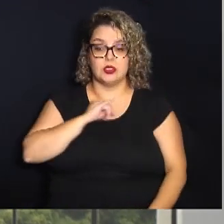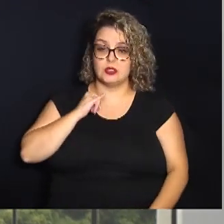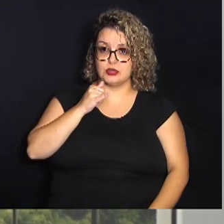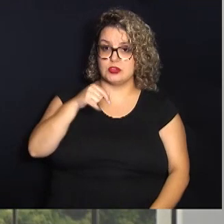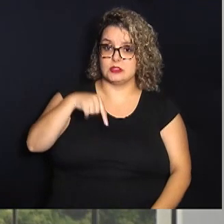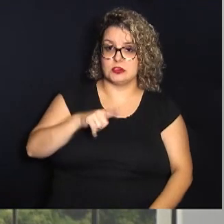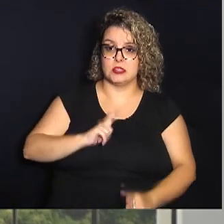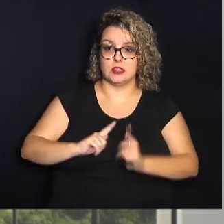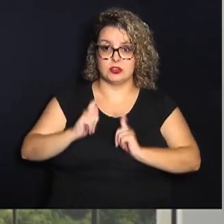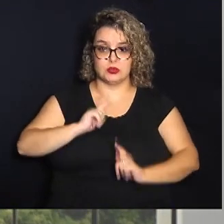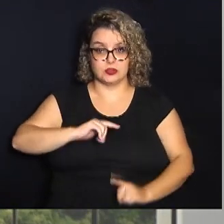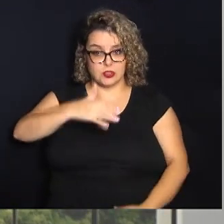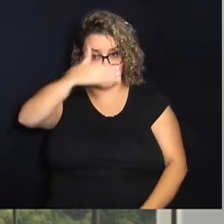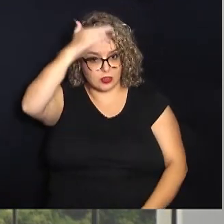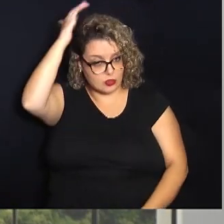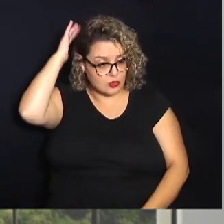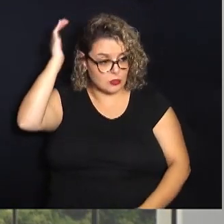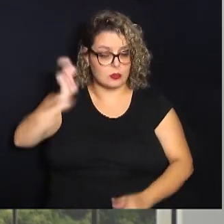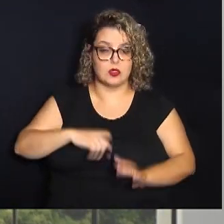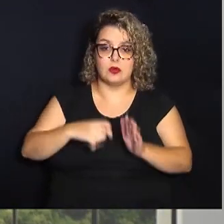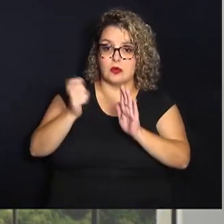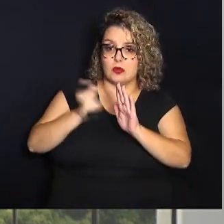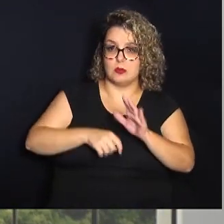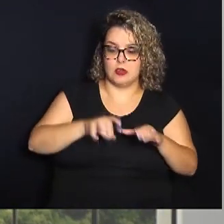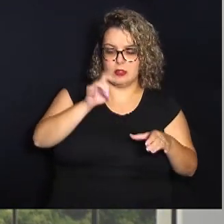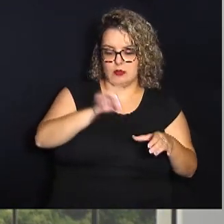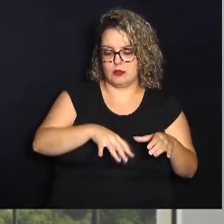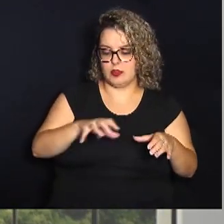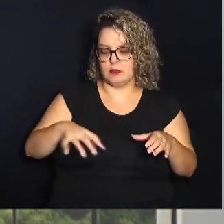gestão do Dário Saad foram registrados o plantio de